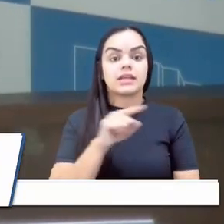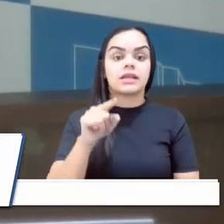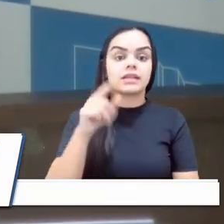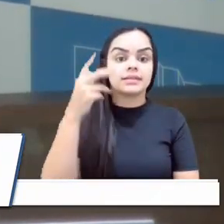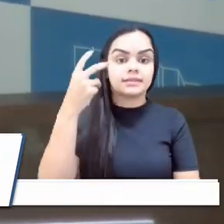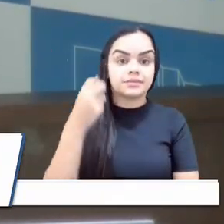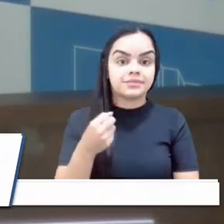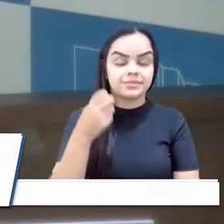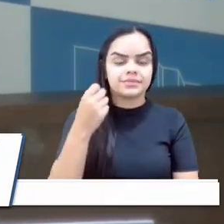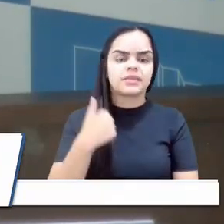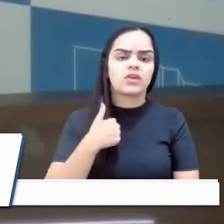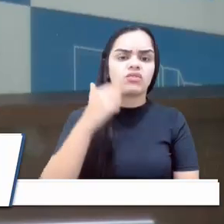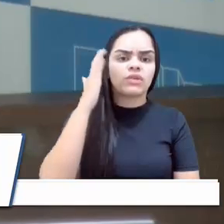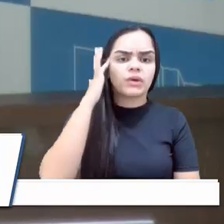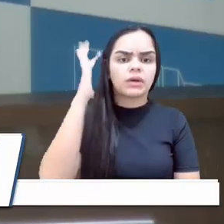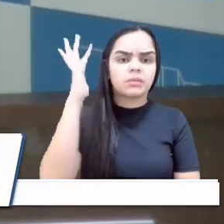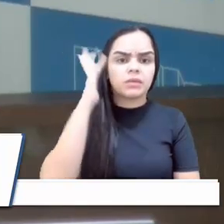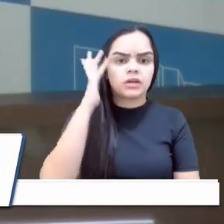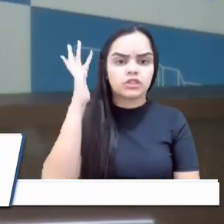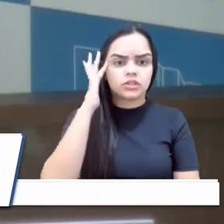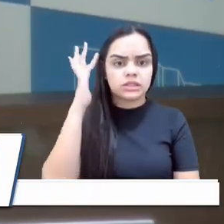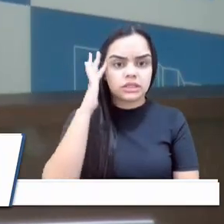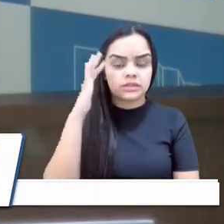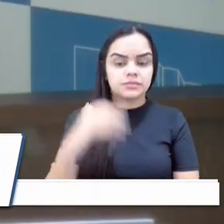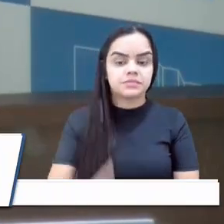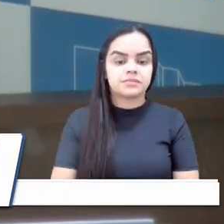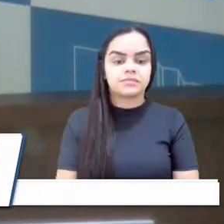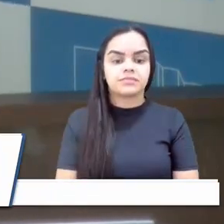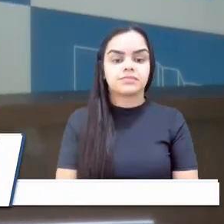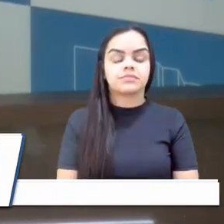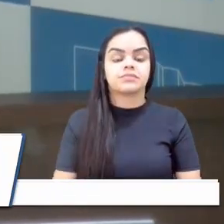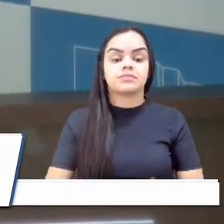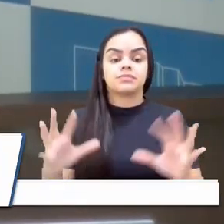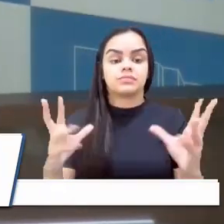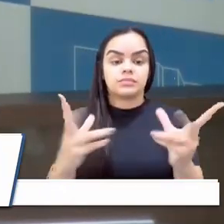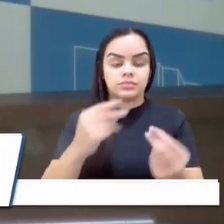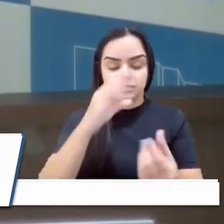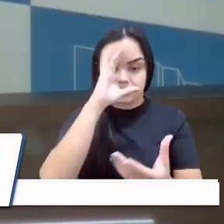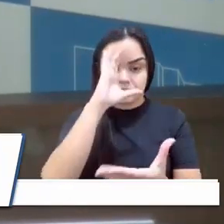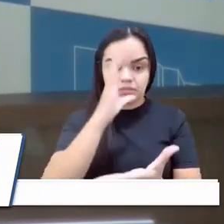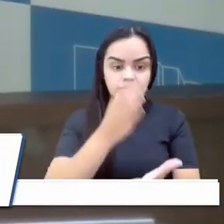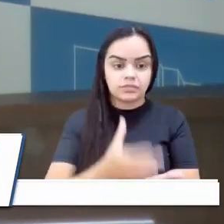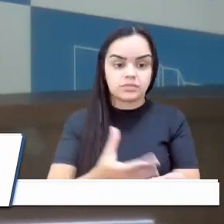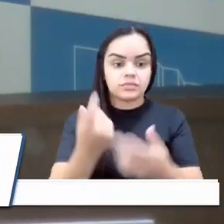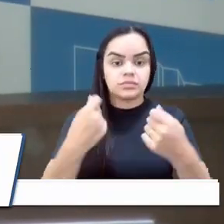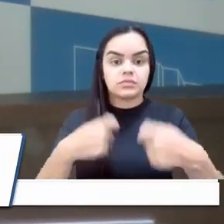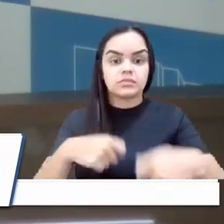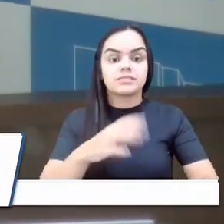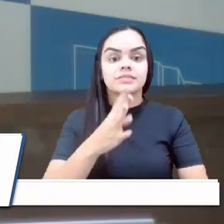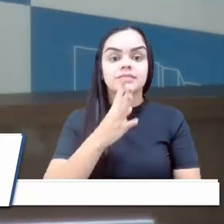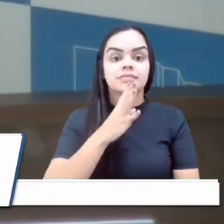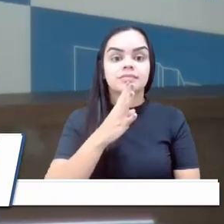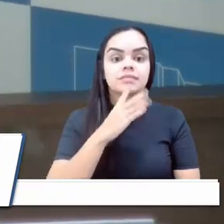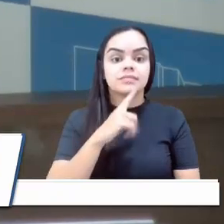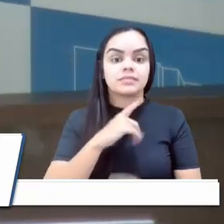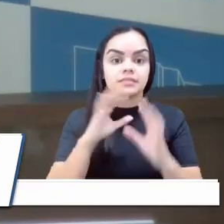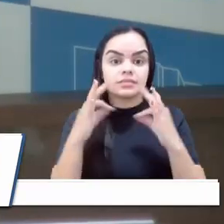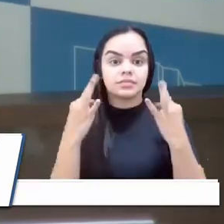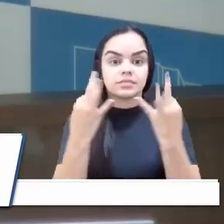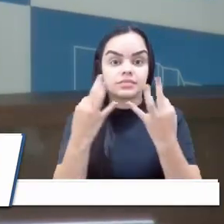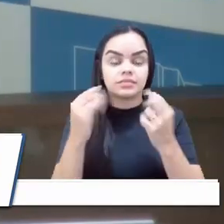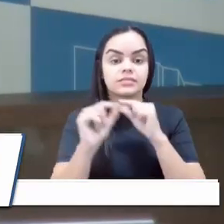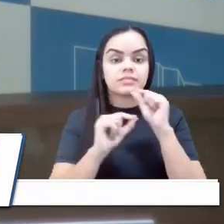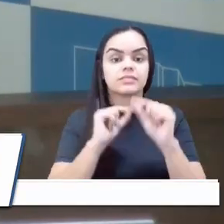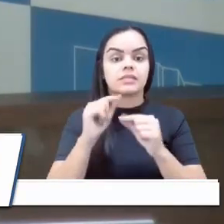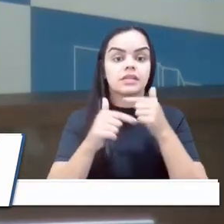fico imaginando, aqui todos nós que estamos aqui, acredito que deve conhecer alguém, ou tem alguém na família, que trabalhou a